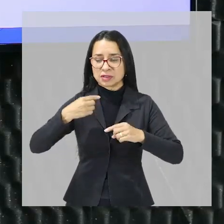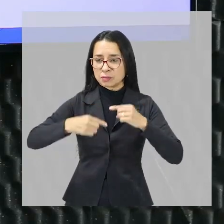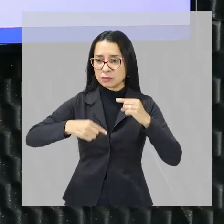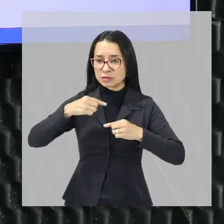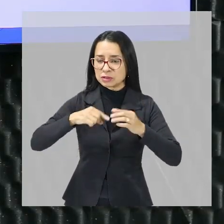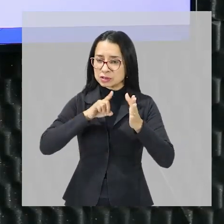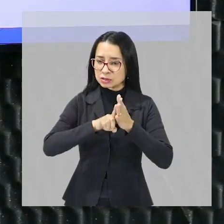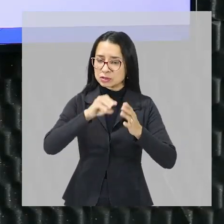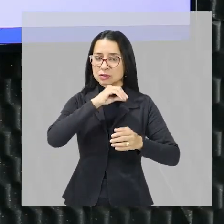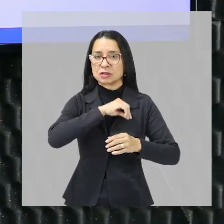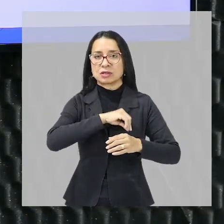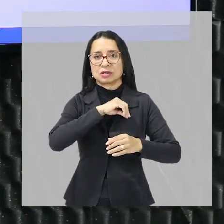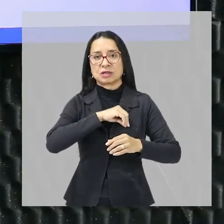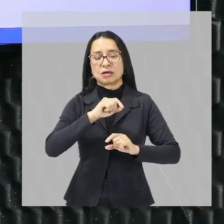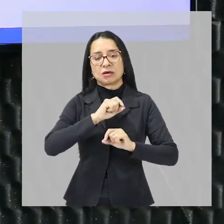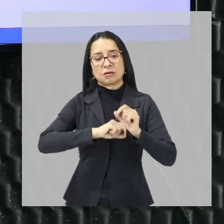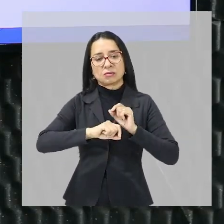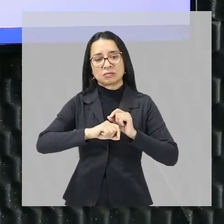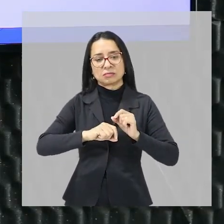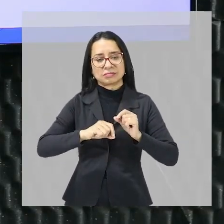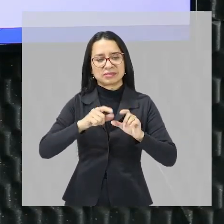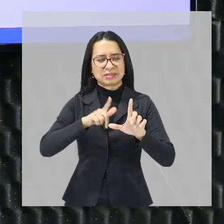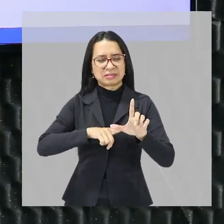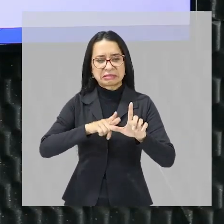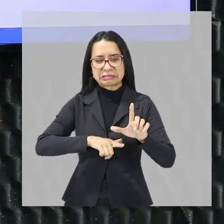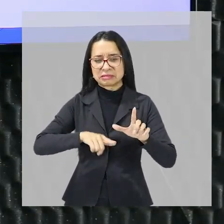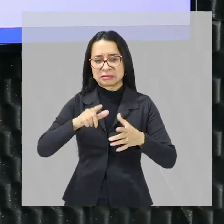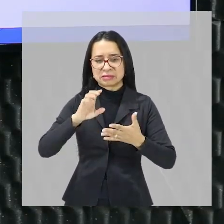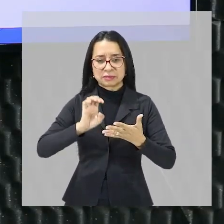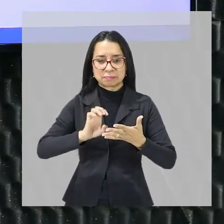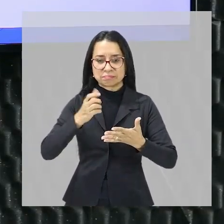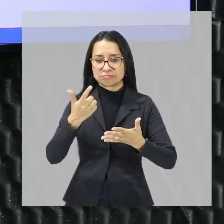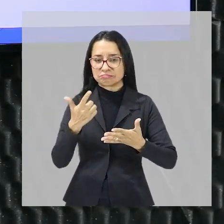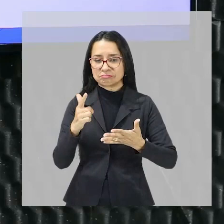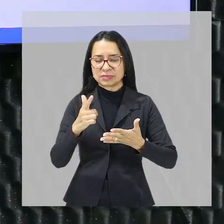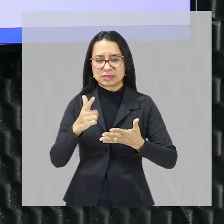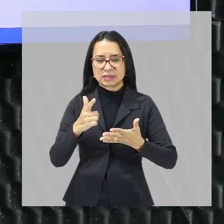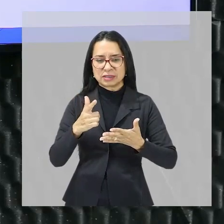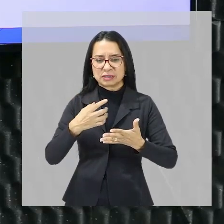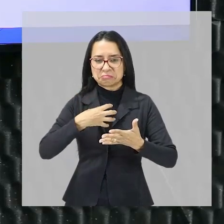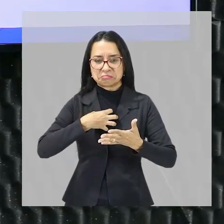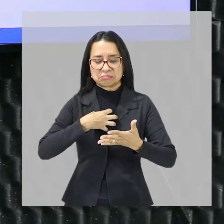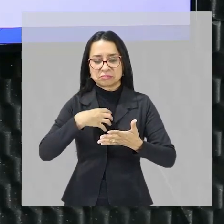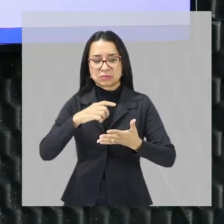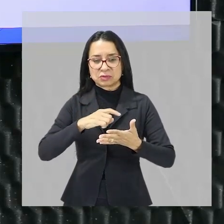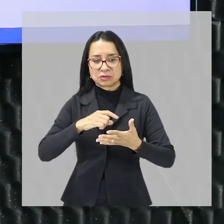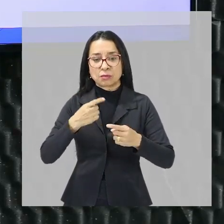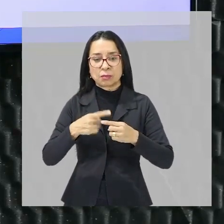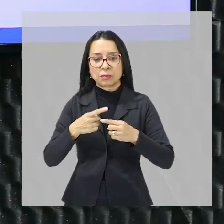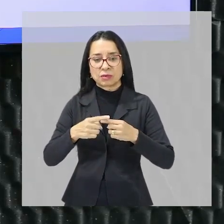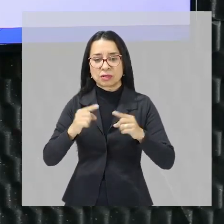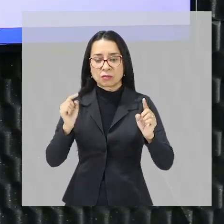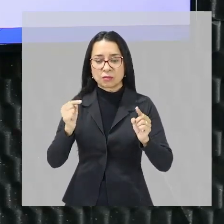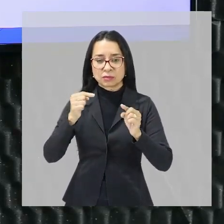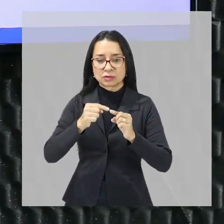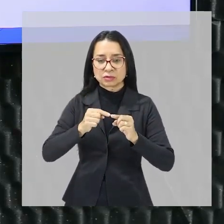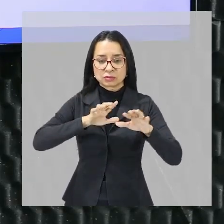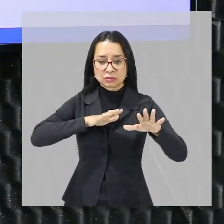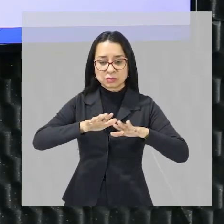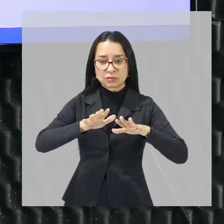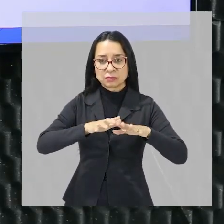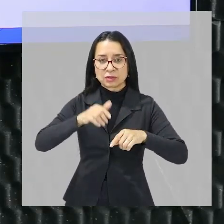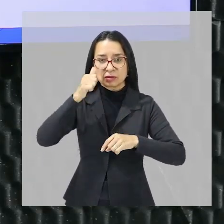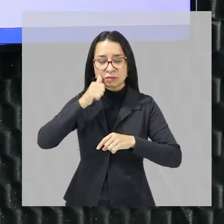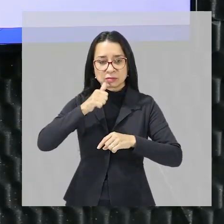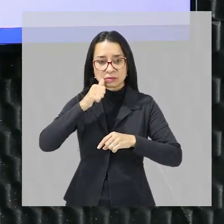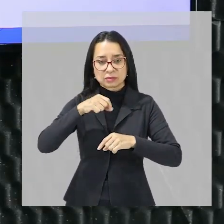questão salarial. Então aqui a letra E não faz tanto sentido, porque ainda é um objetivo do movimento de mulheres. Então aqui